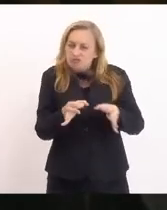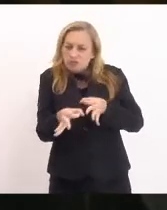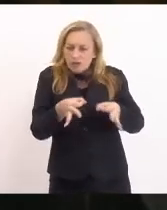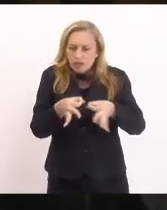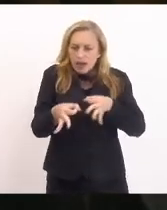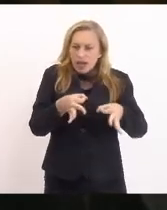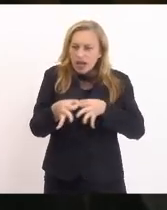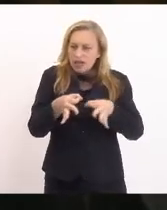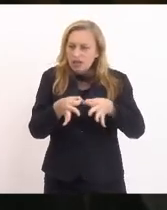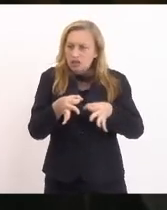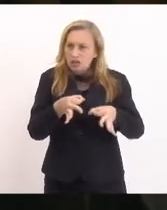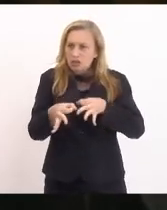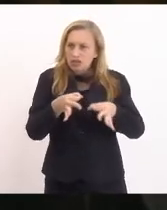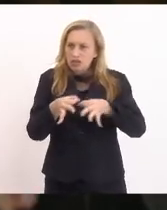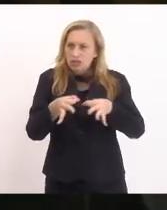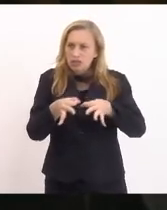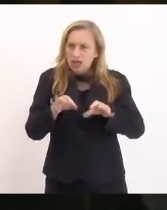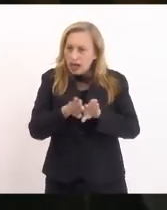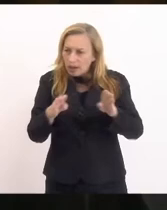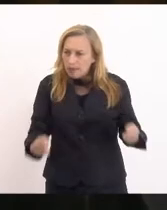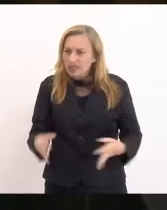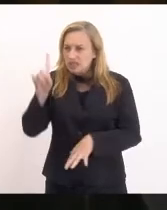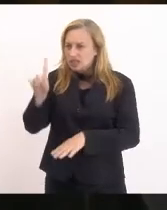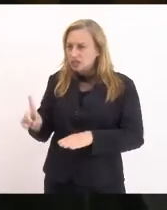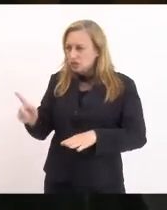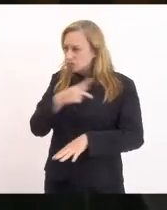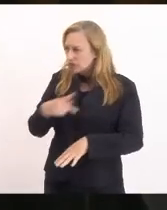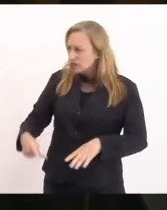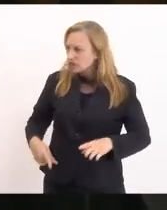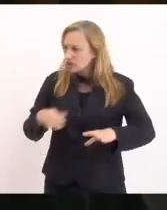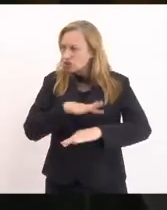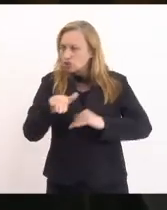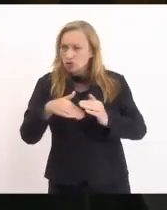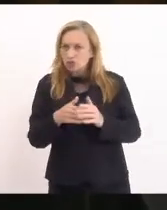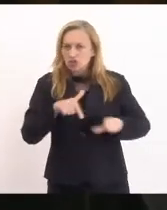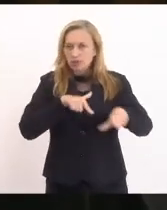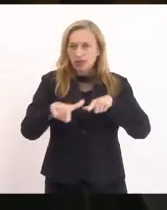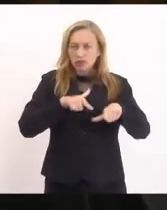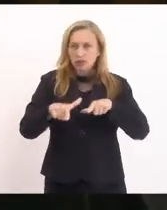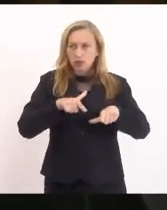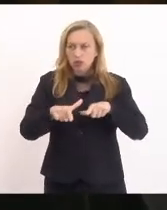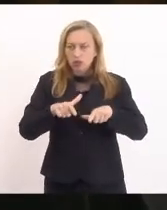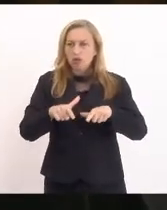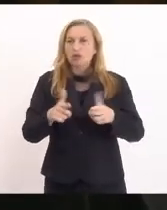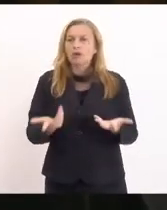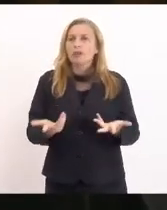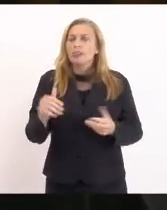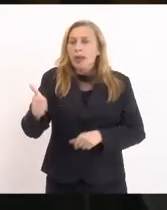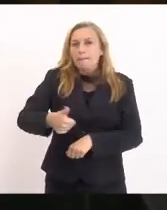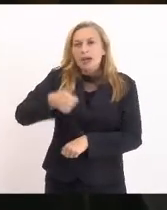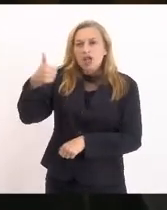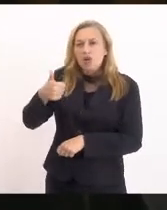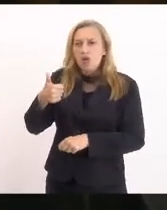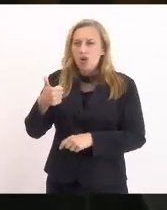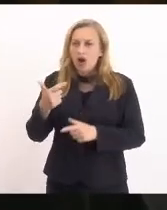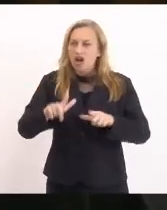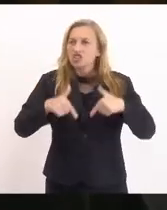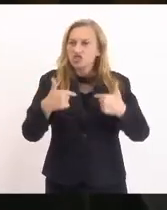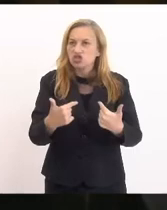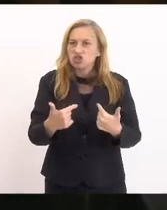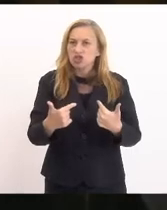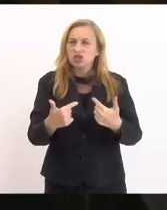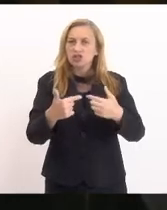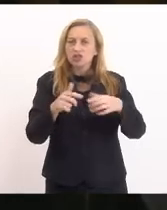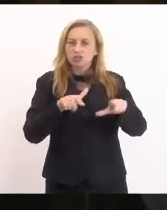o presidente, a mesa diretora, as assessorias, enfim, os trabalhadores e trabalhadoras da Assembleia, para viabilizar da melhor forma possível as